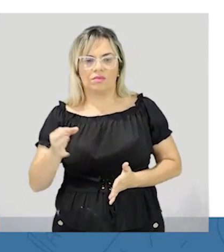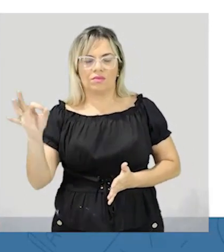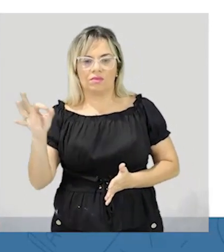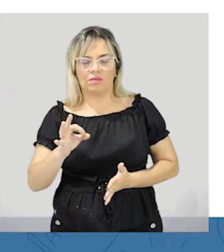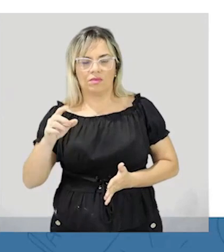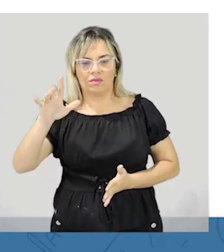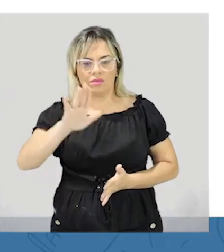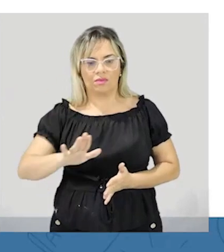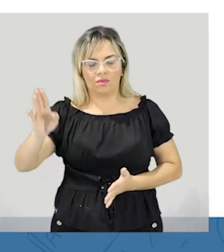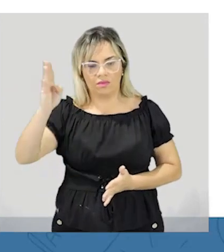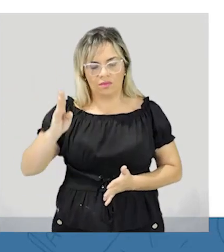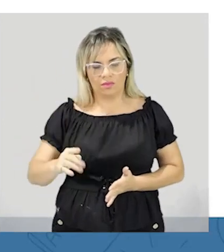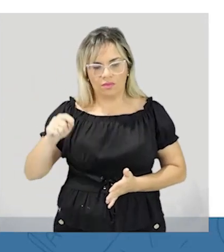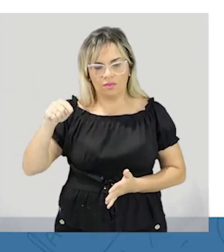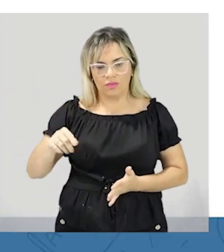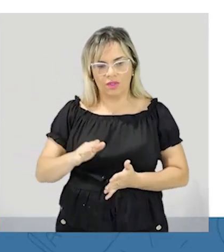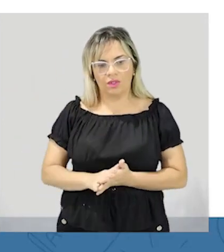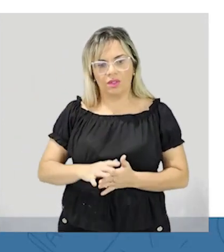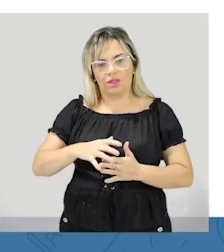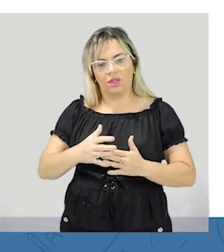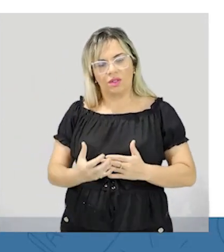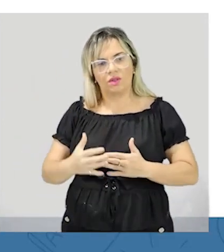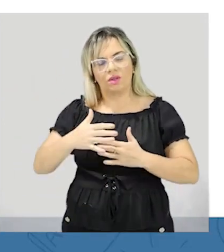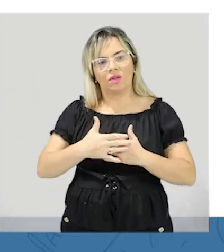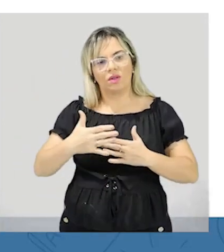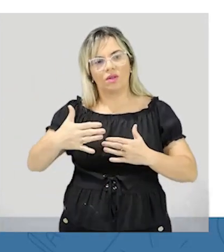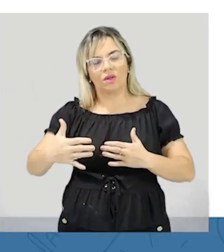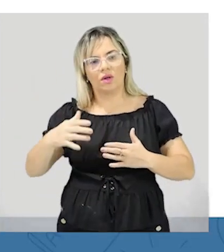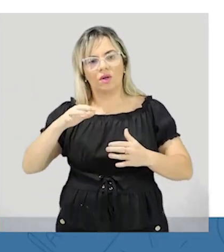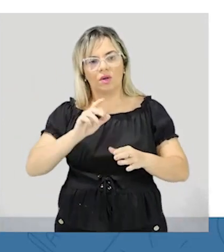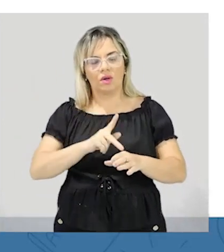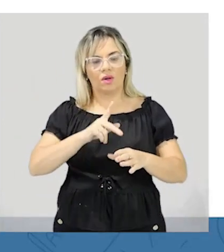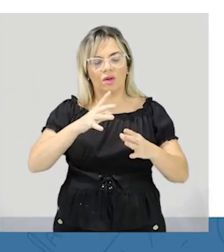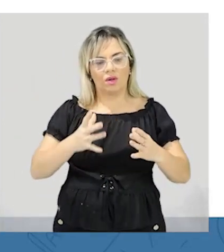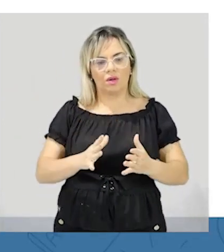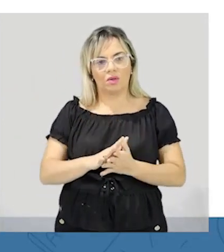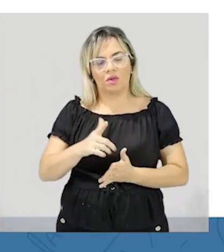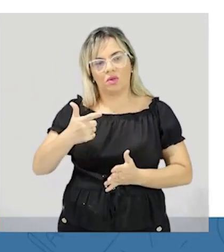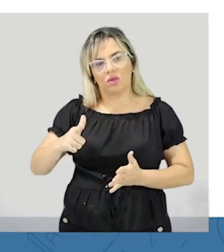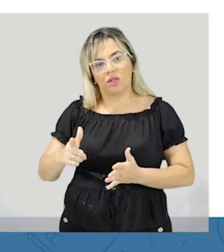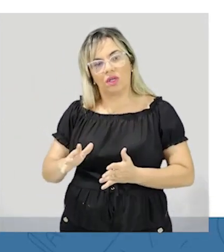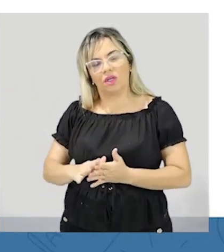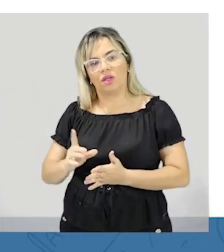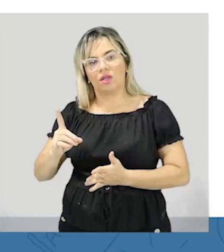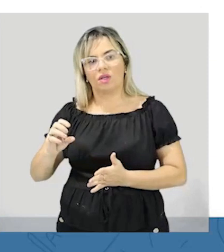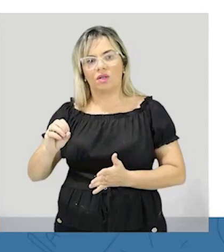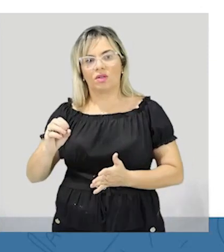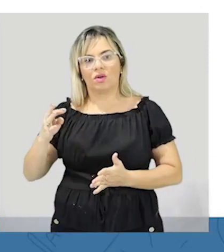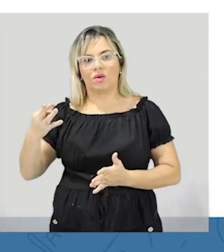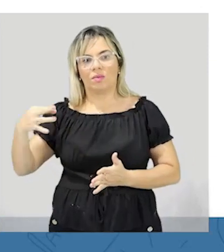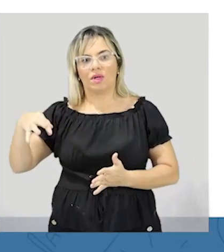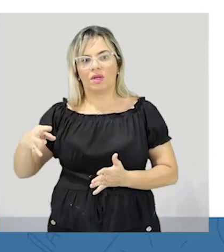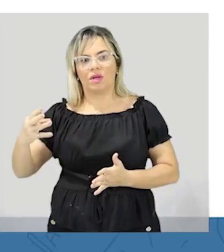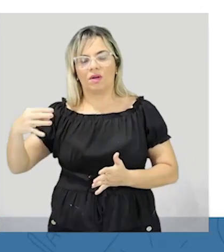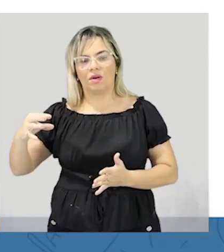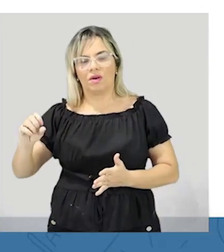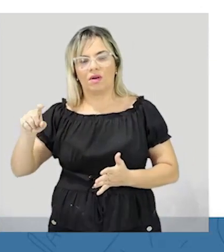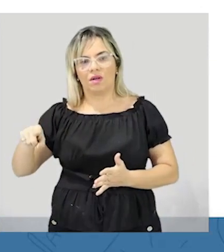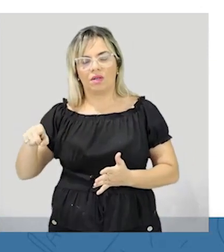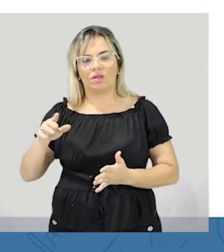36% né, é composto de escudos cristalinos. Como não existem dobramentos modernos no Brasil, os outros